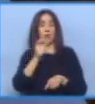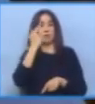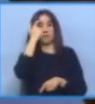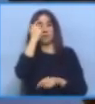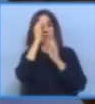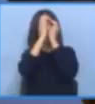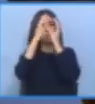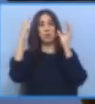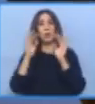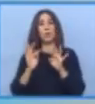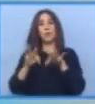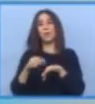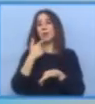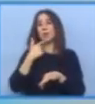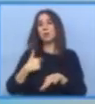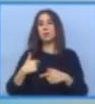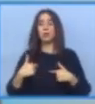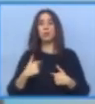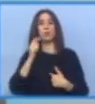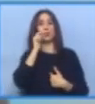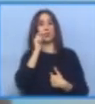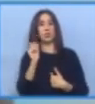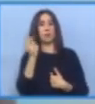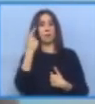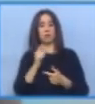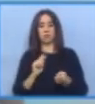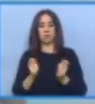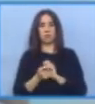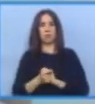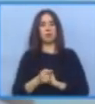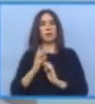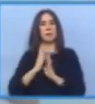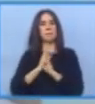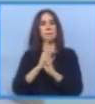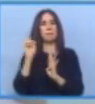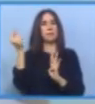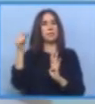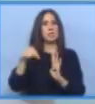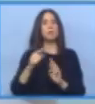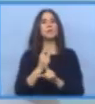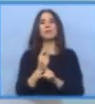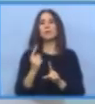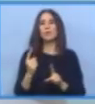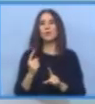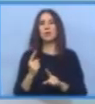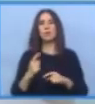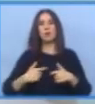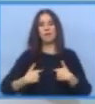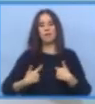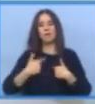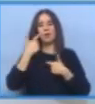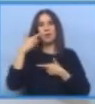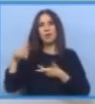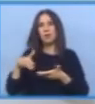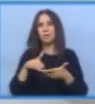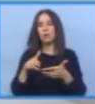final dizia: eu comecei como turista e acabei como peregrino. Porquê? Porque fiz este caminho